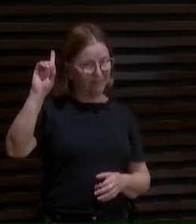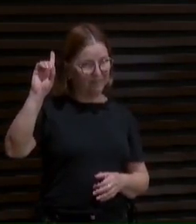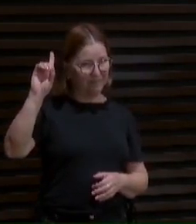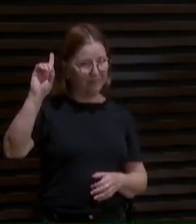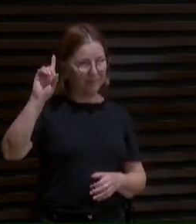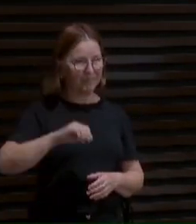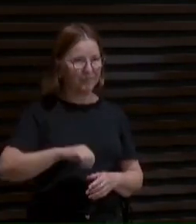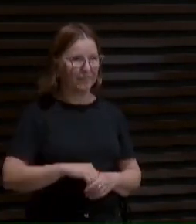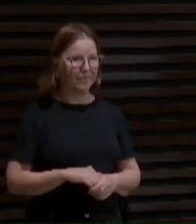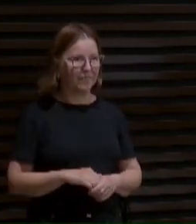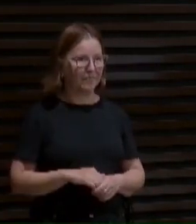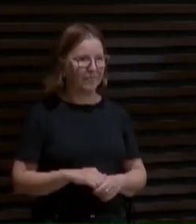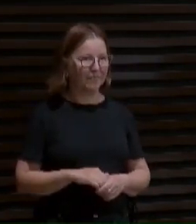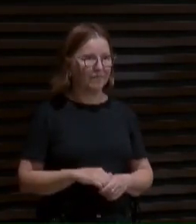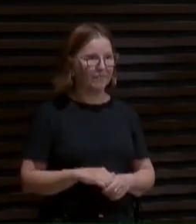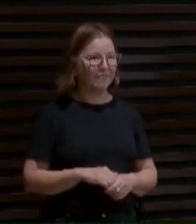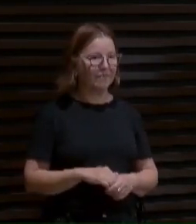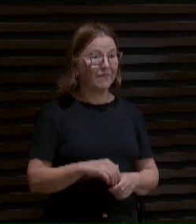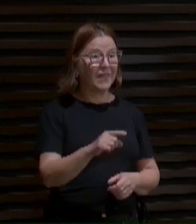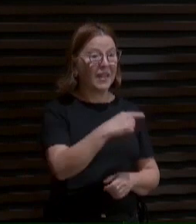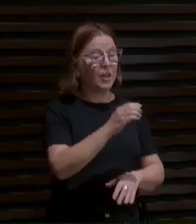É da nossa cultura.